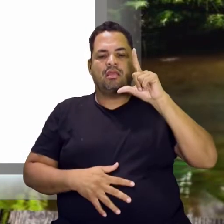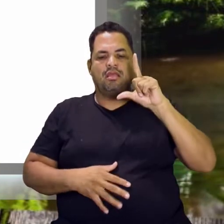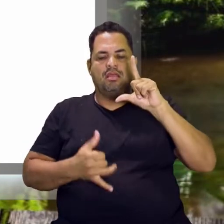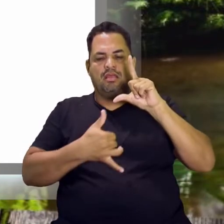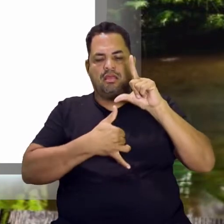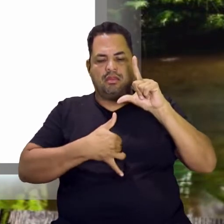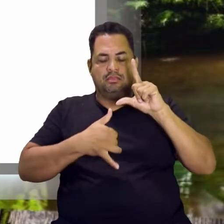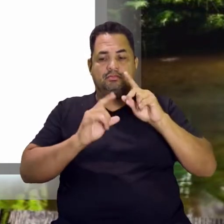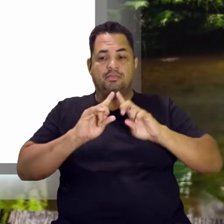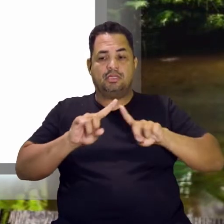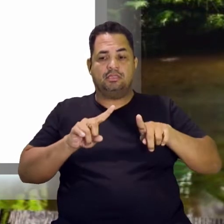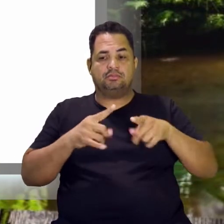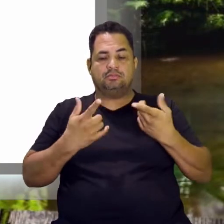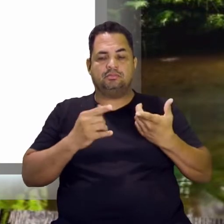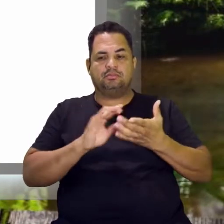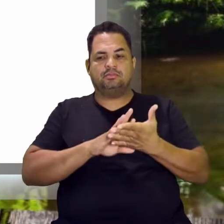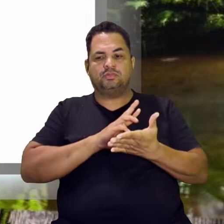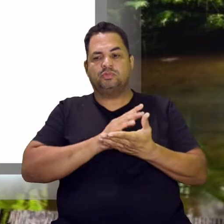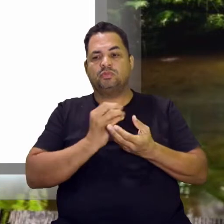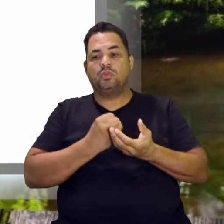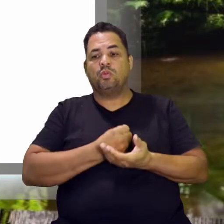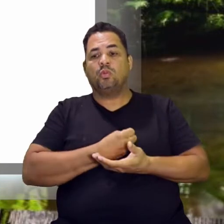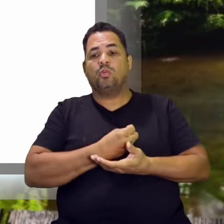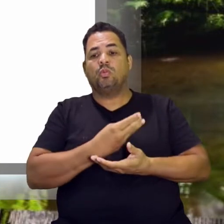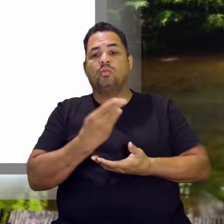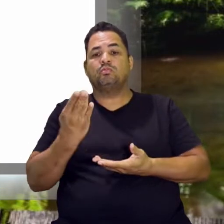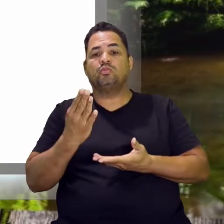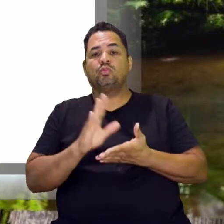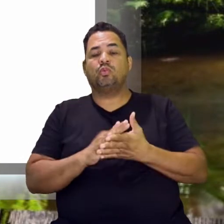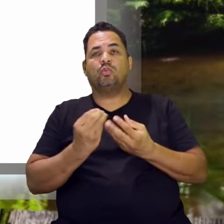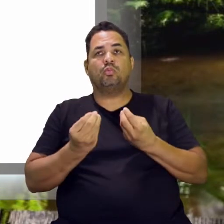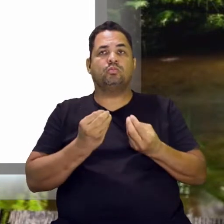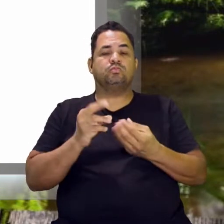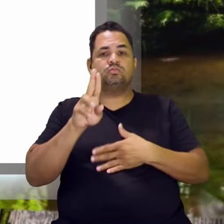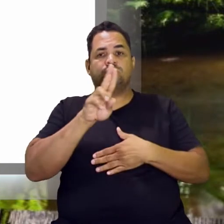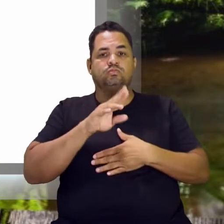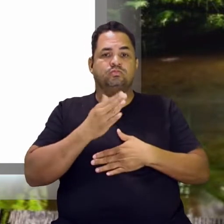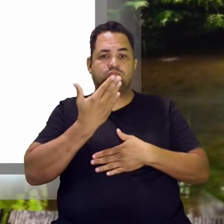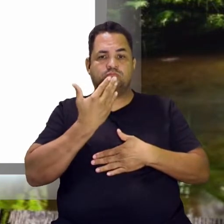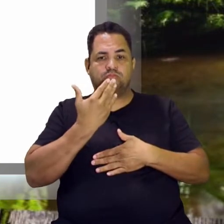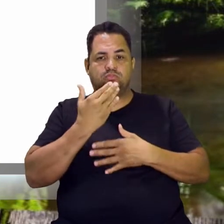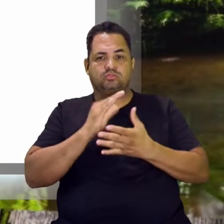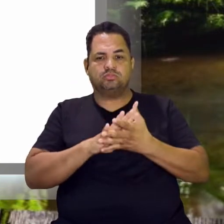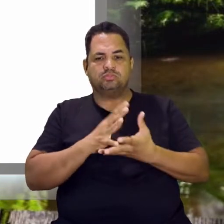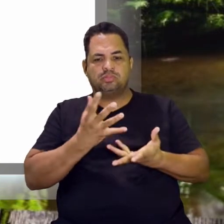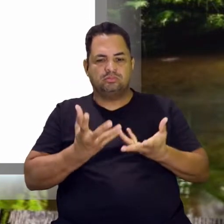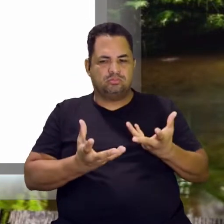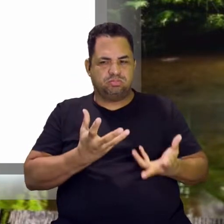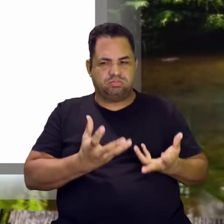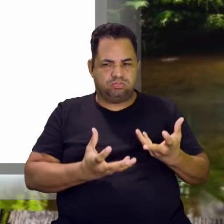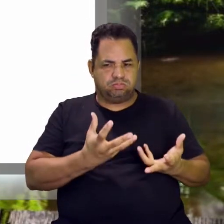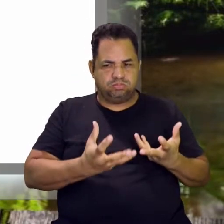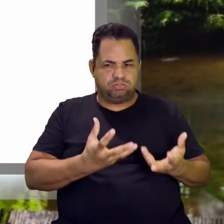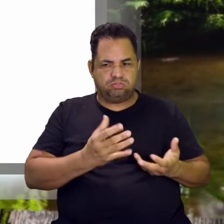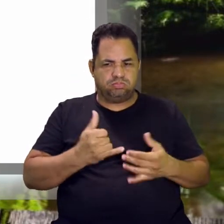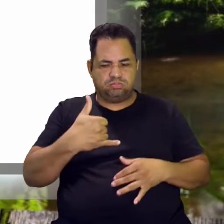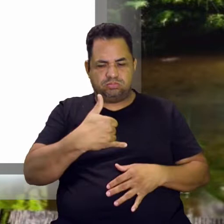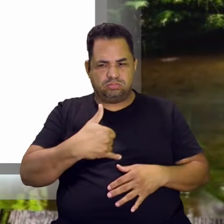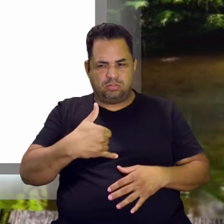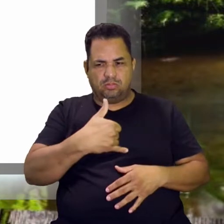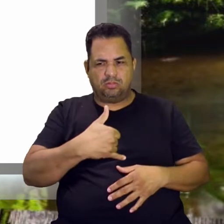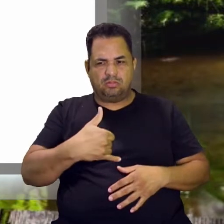a quantidade, a forma como você consome os seus alimentos. Muita fritura.